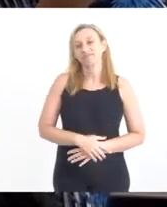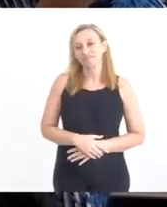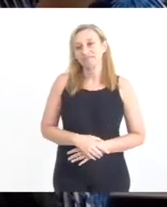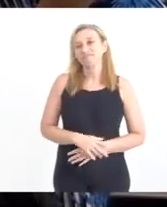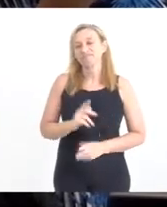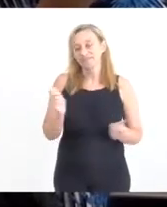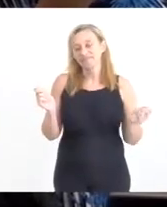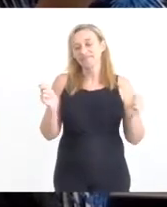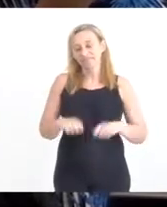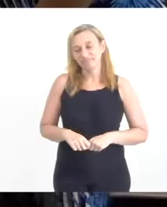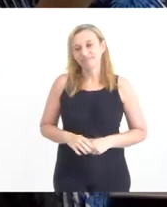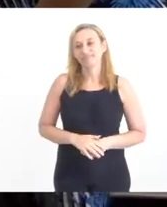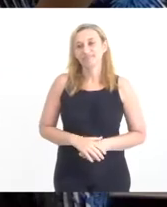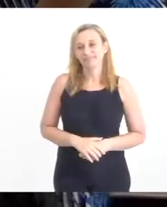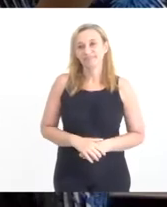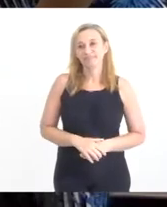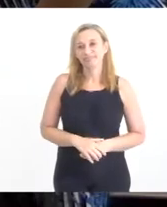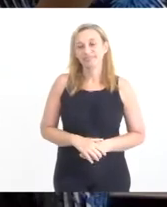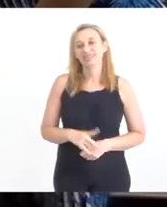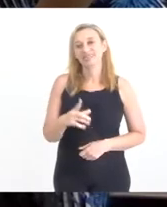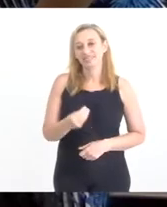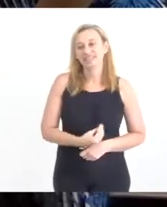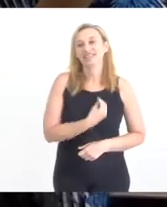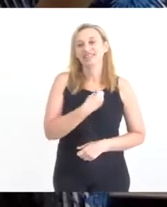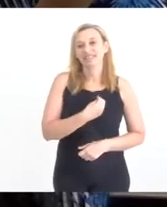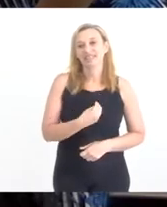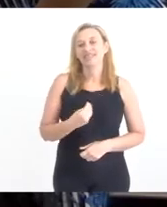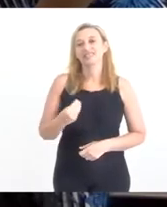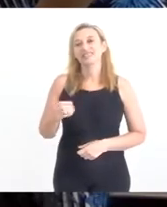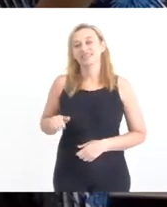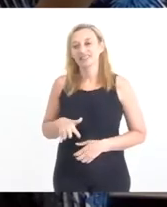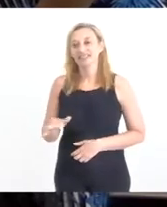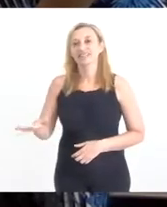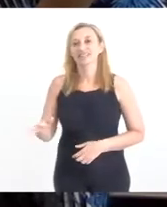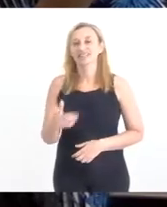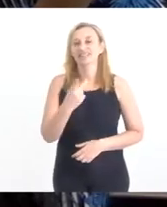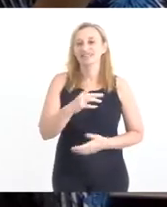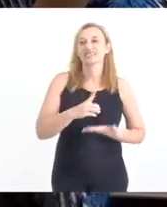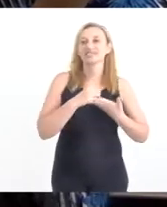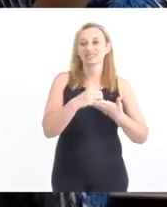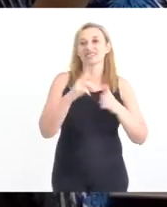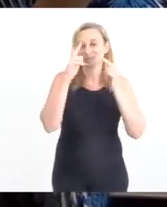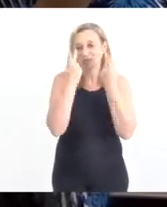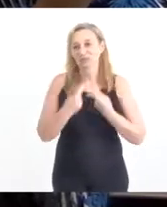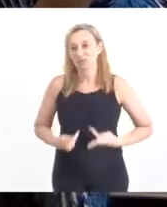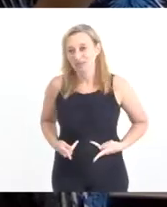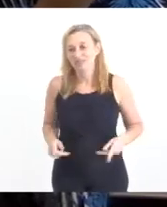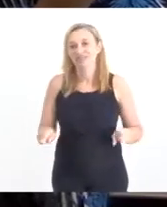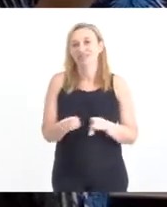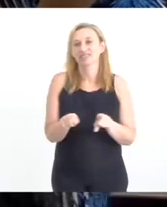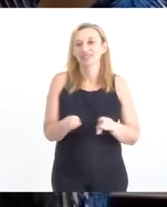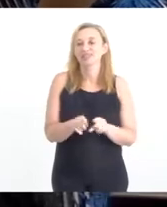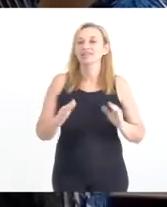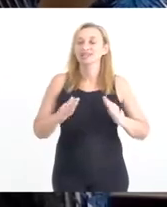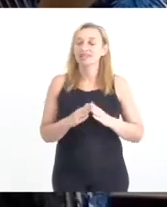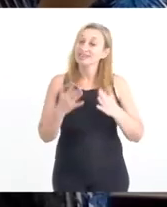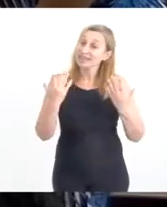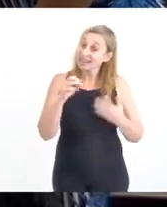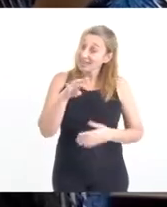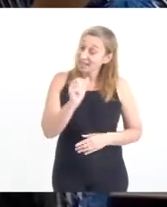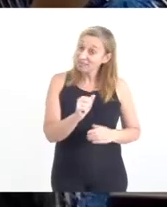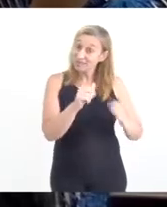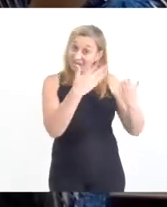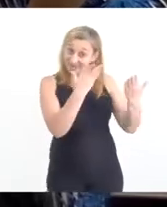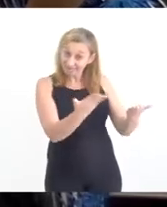da possibilidade possibilidade de resistência da favela em sua dignidade humana e também de moradia então